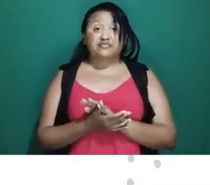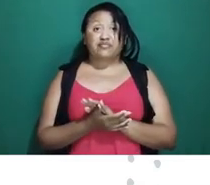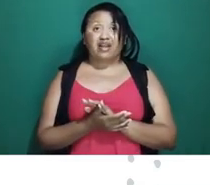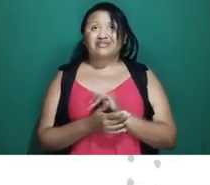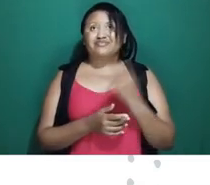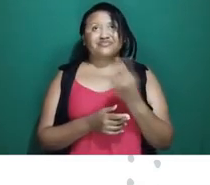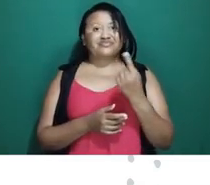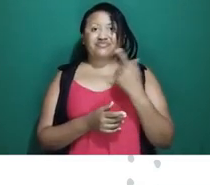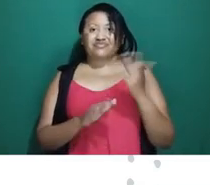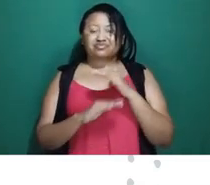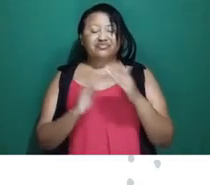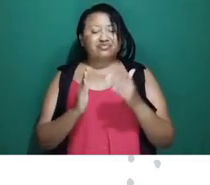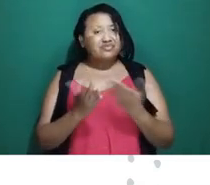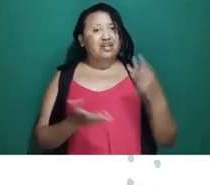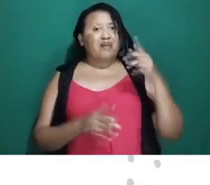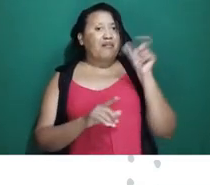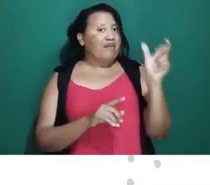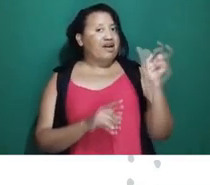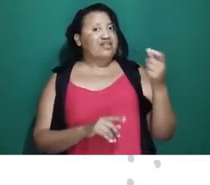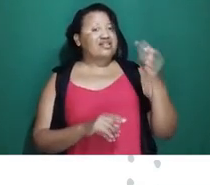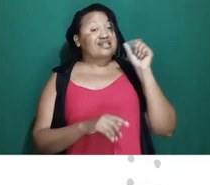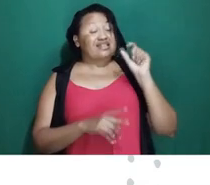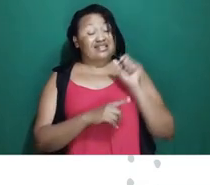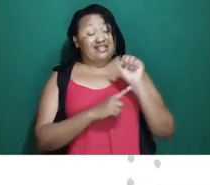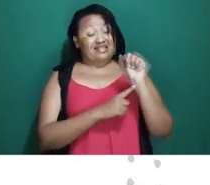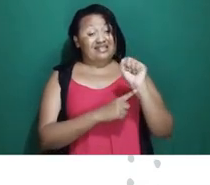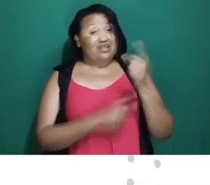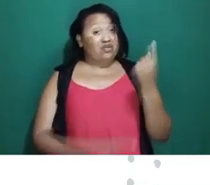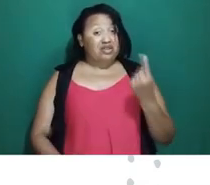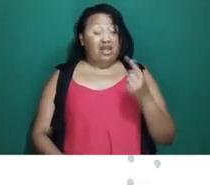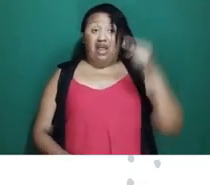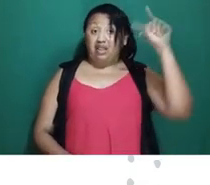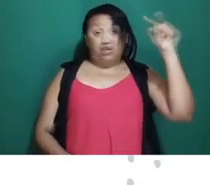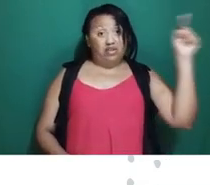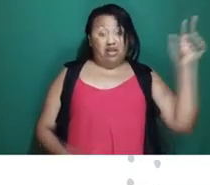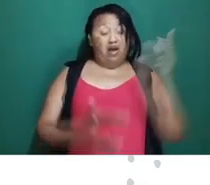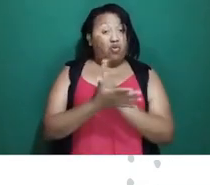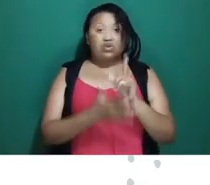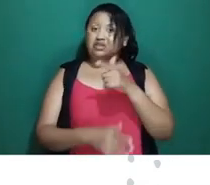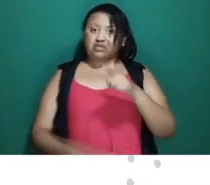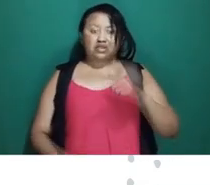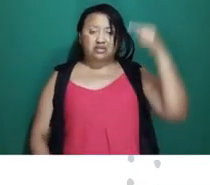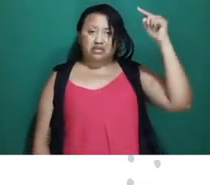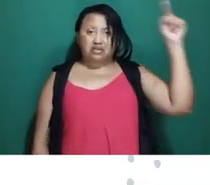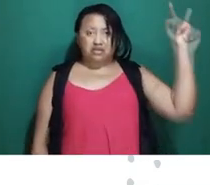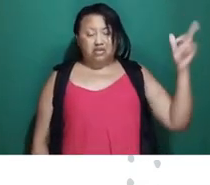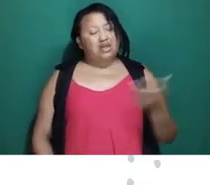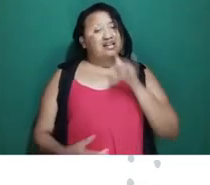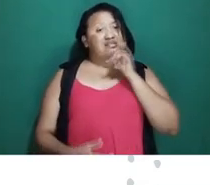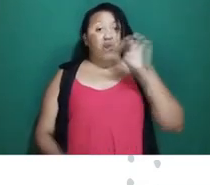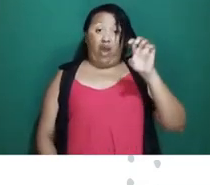as monossílabas tônicas são acentuadas algumas não são o caso do é por exemplo